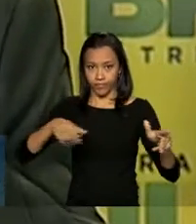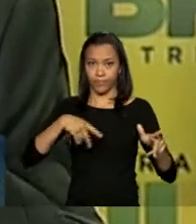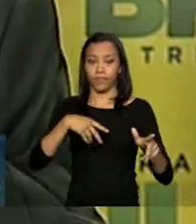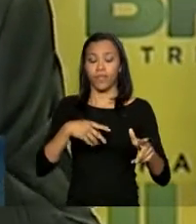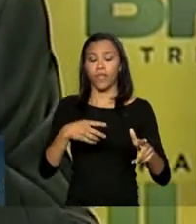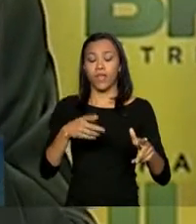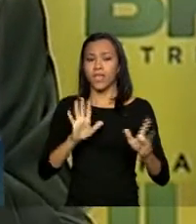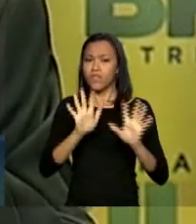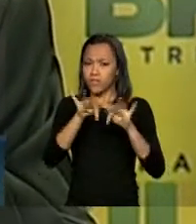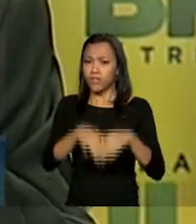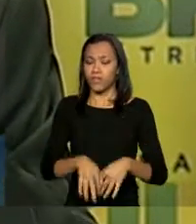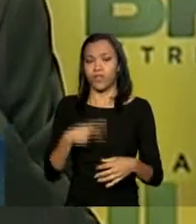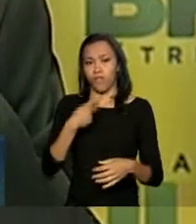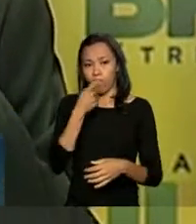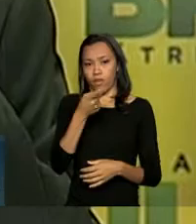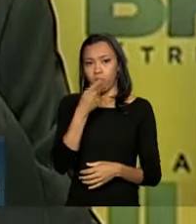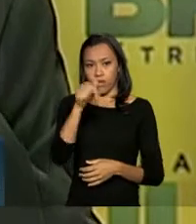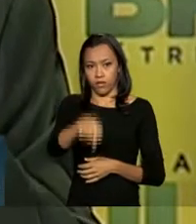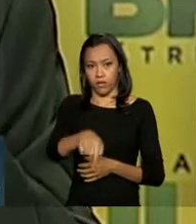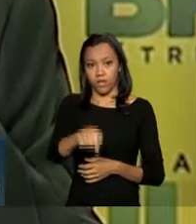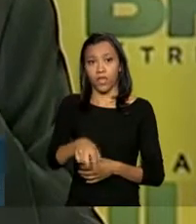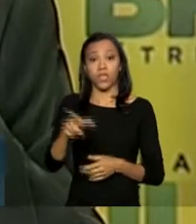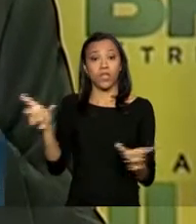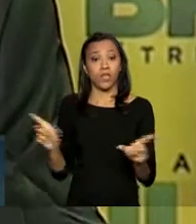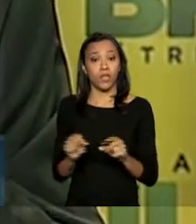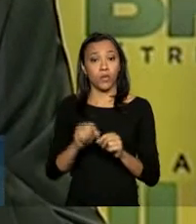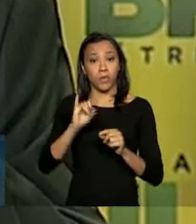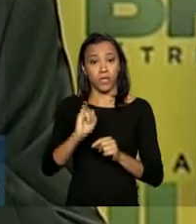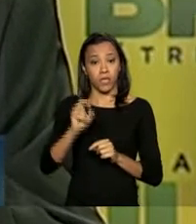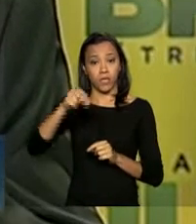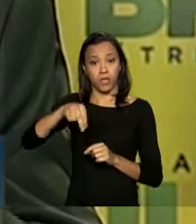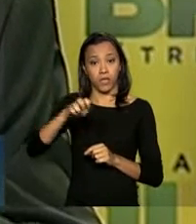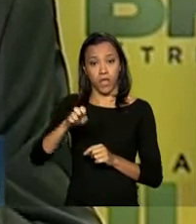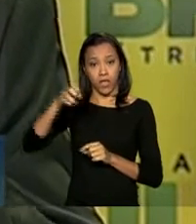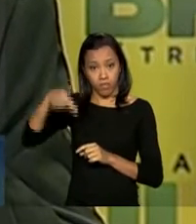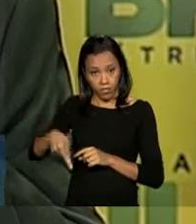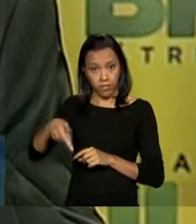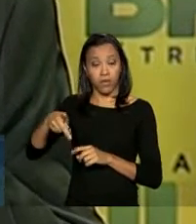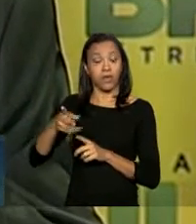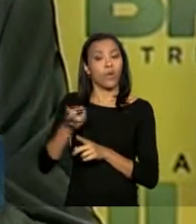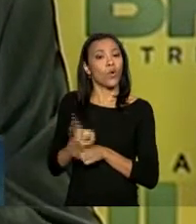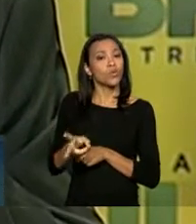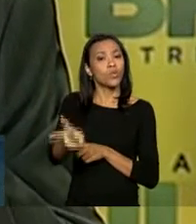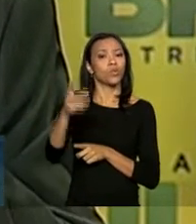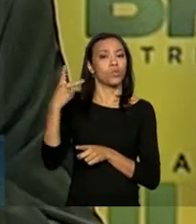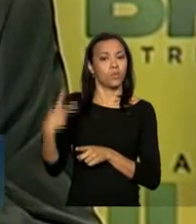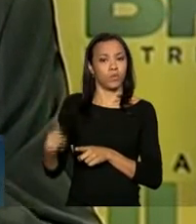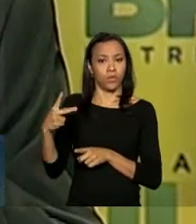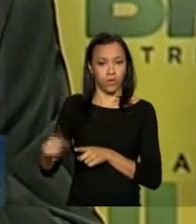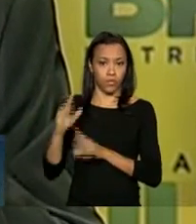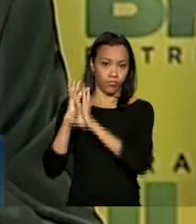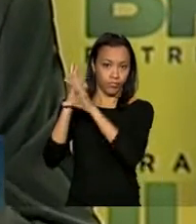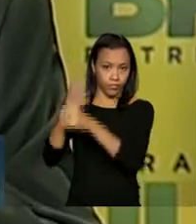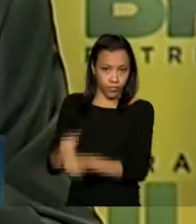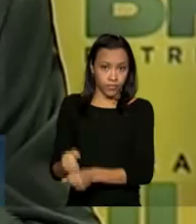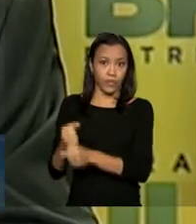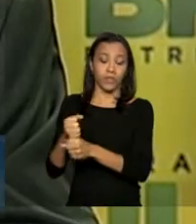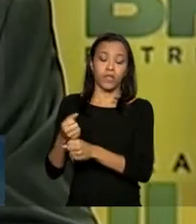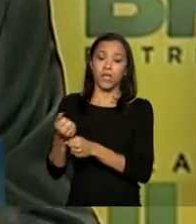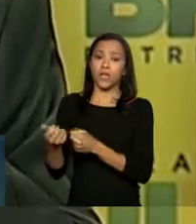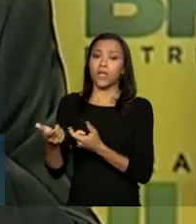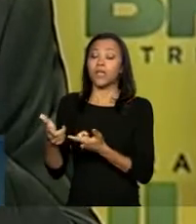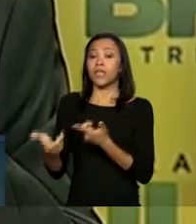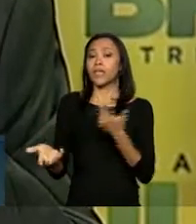aqui eu quero ser muito enfático, dizer que o INEP mantém sua histórica posição contrária à comparação